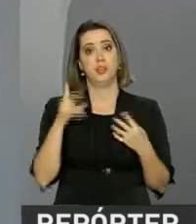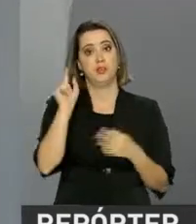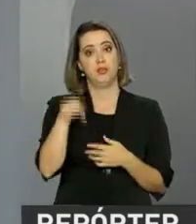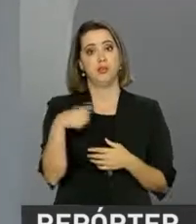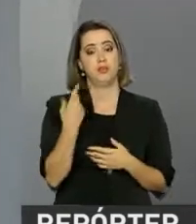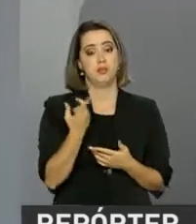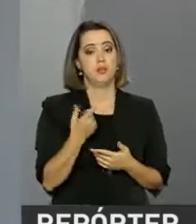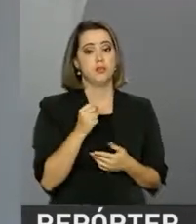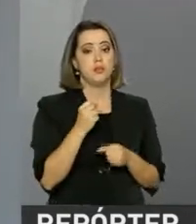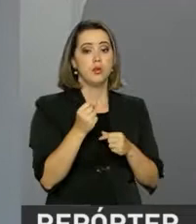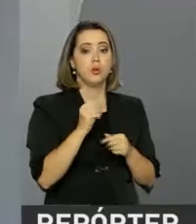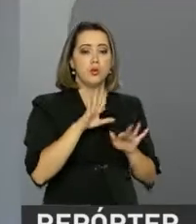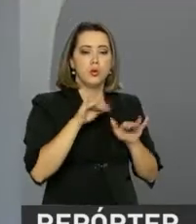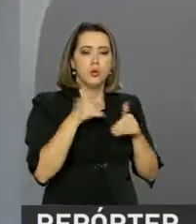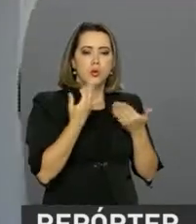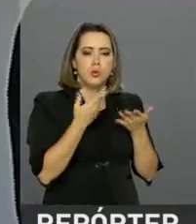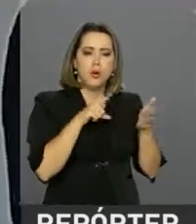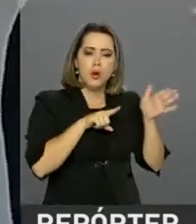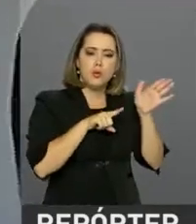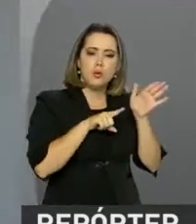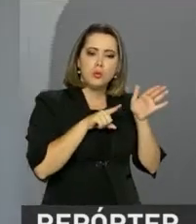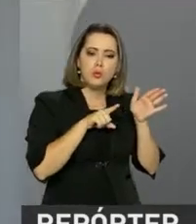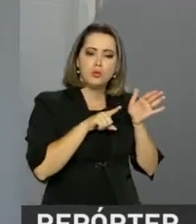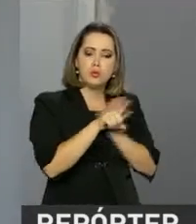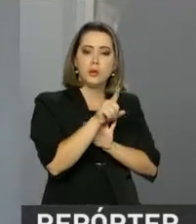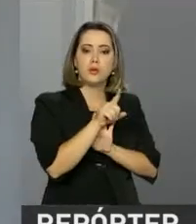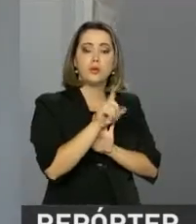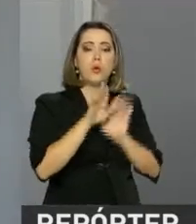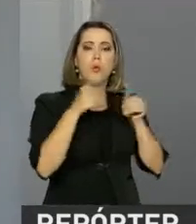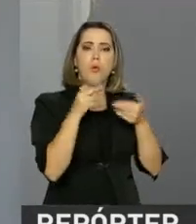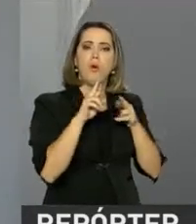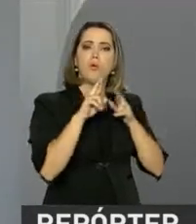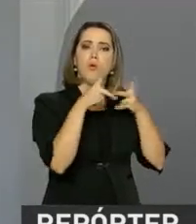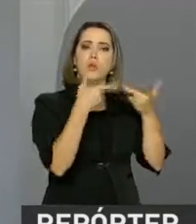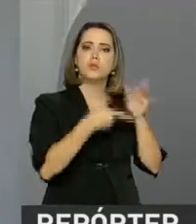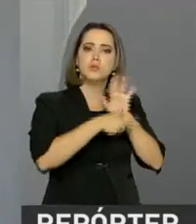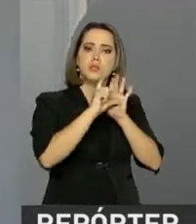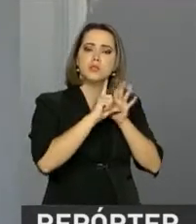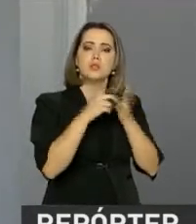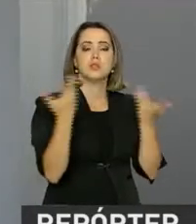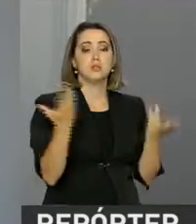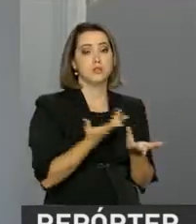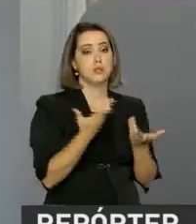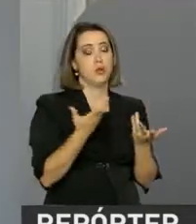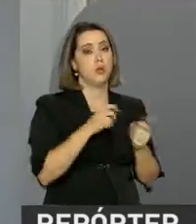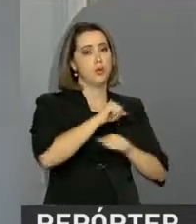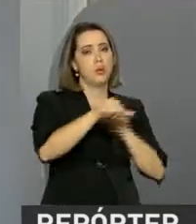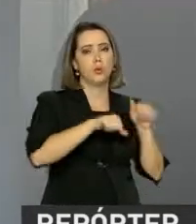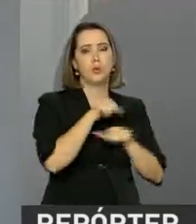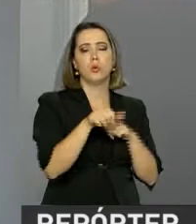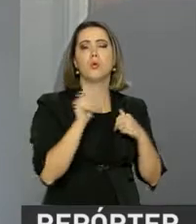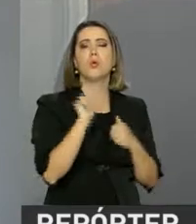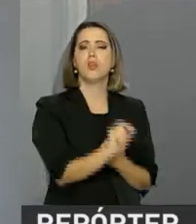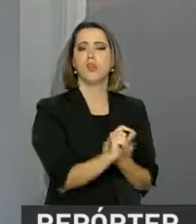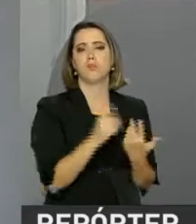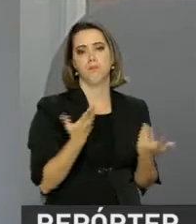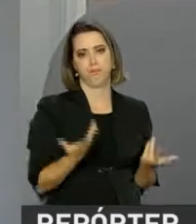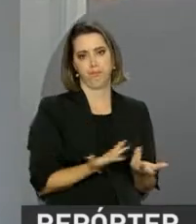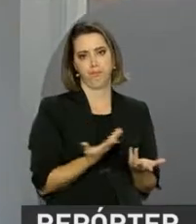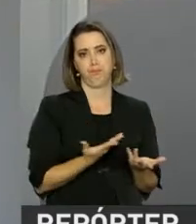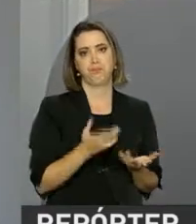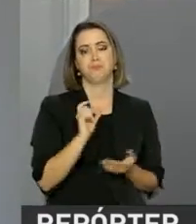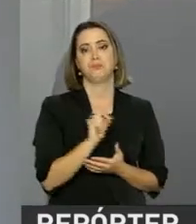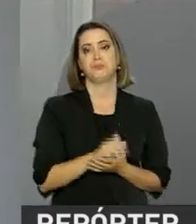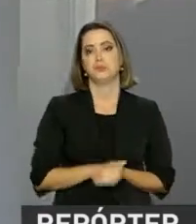professor qual a diferença do antigo crédito rotativo e o atual crédito rotativo que começa a valer a partir